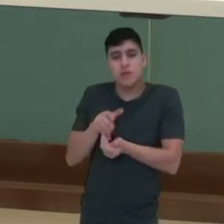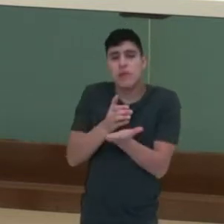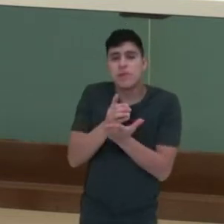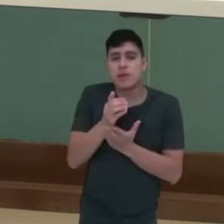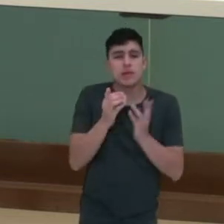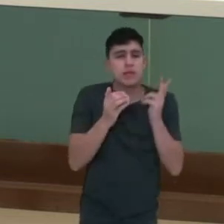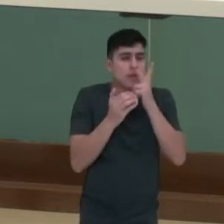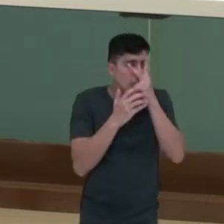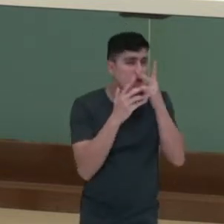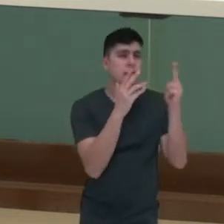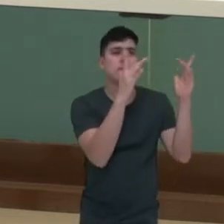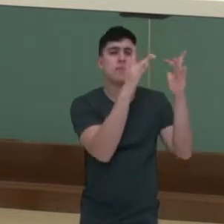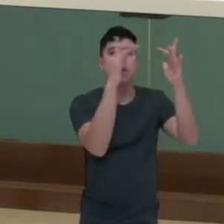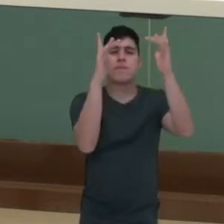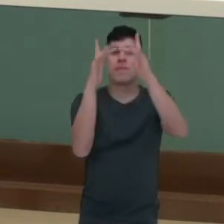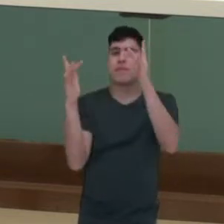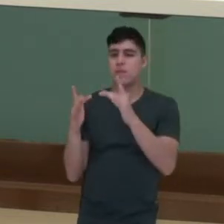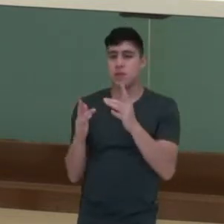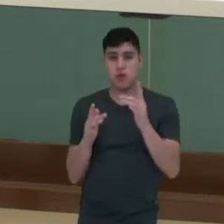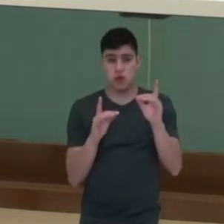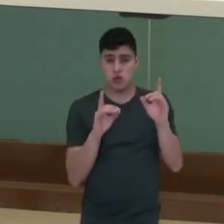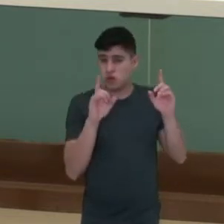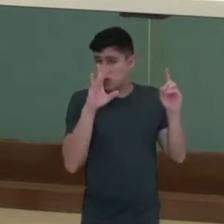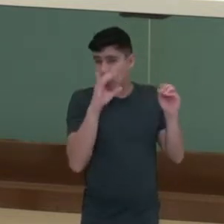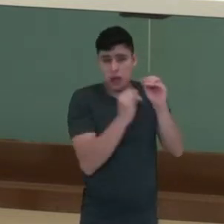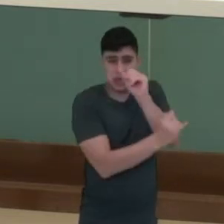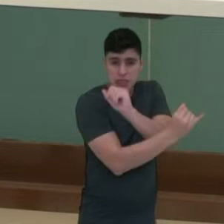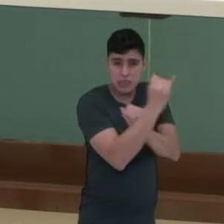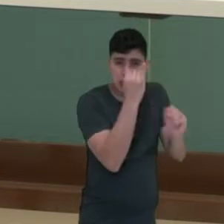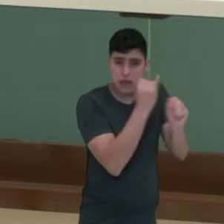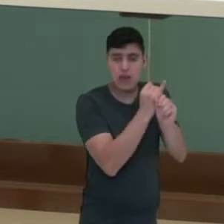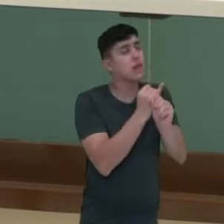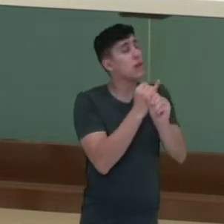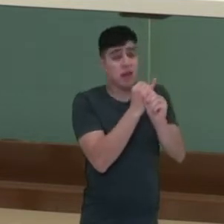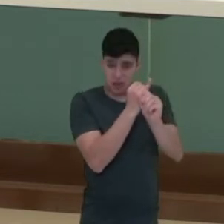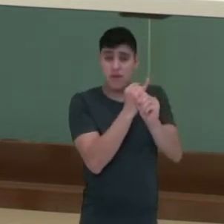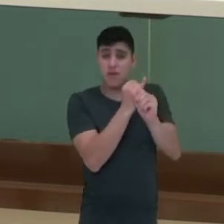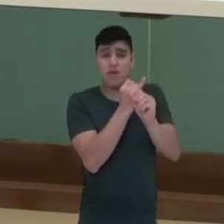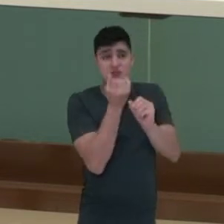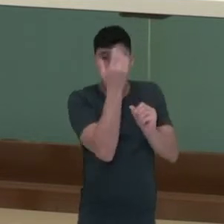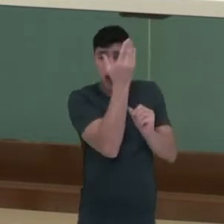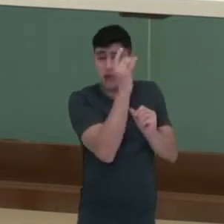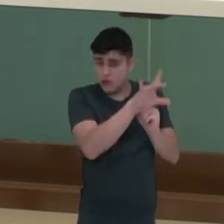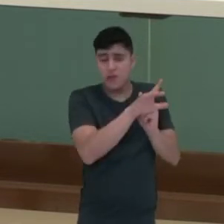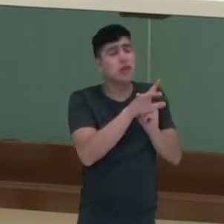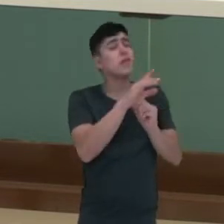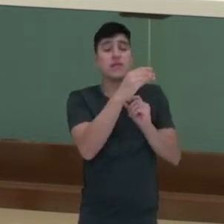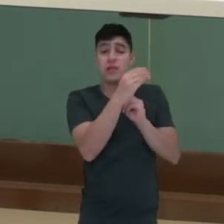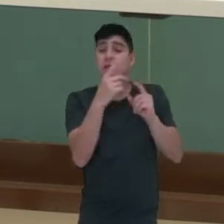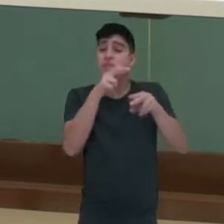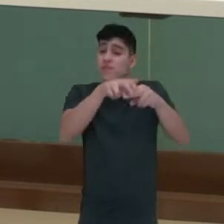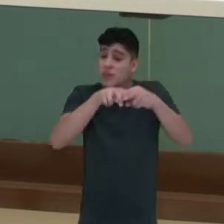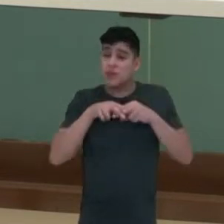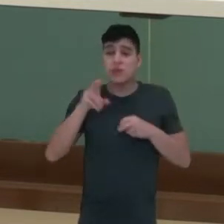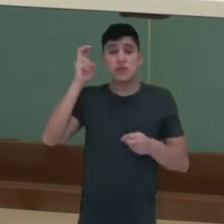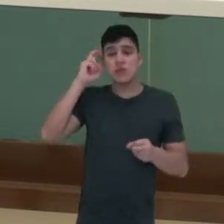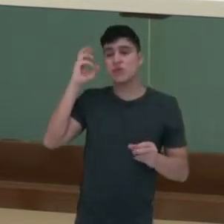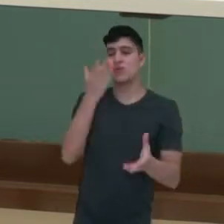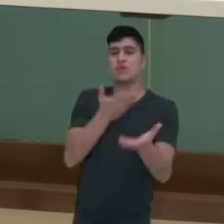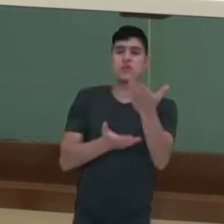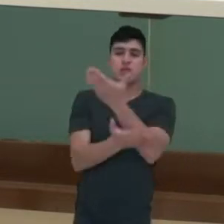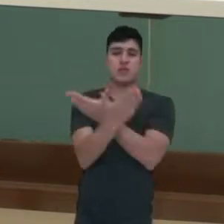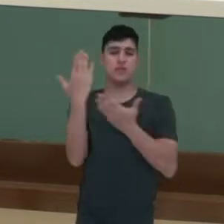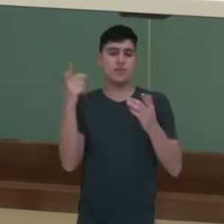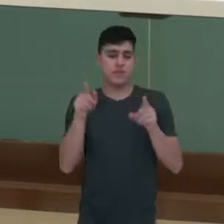não só através da internet ou das grandes viagens, mas culturalmente falando também. Bem, vamos para uma